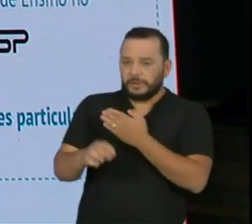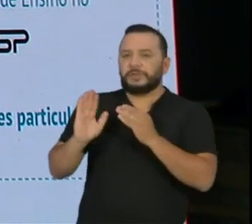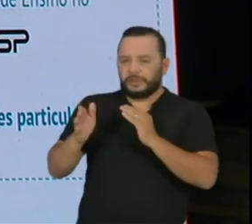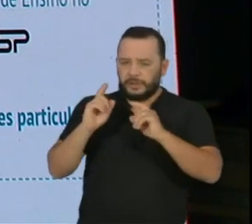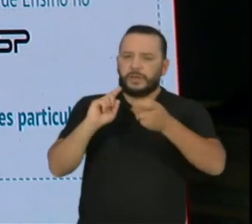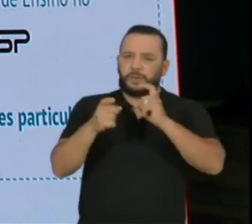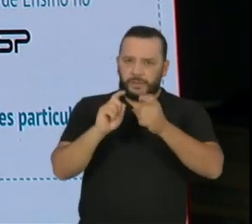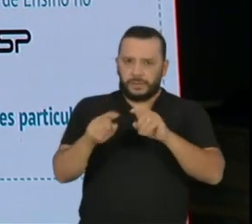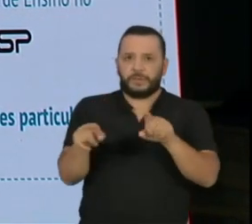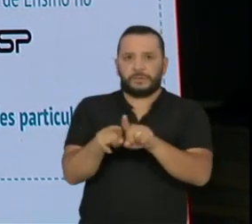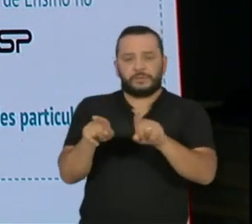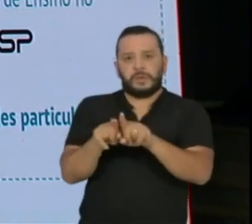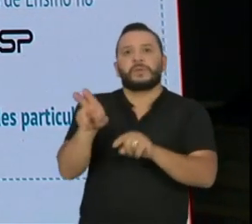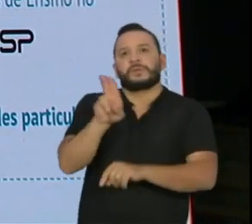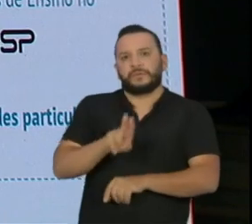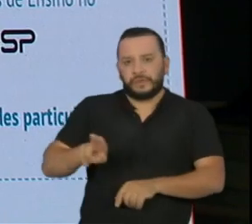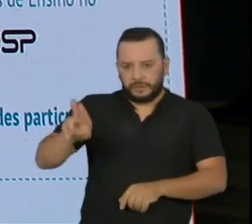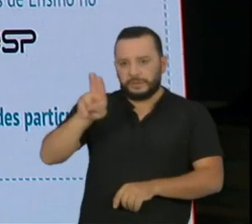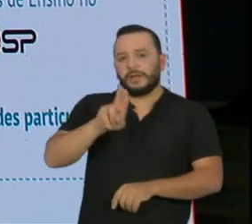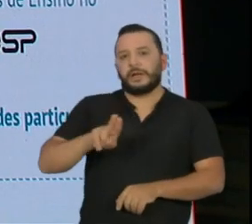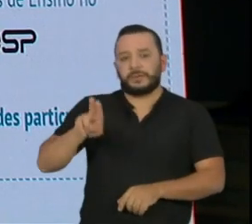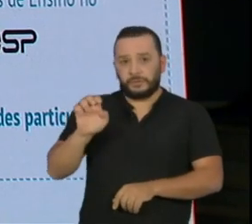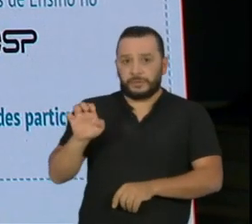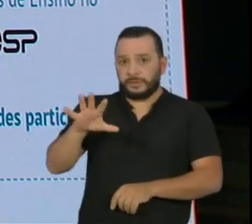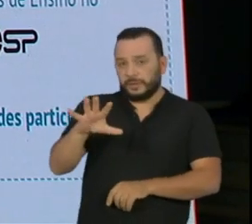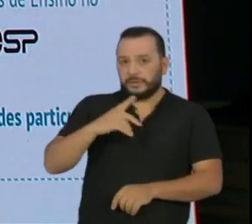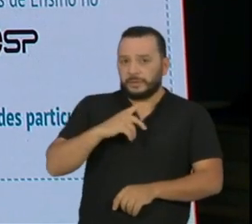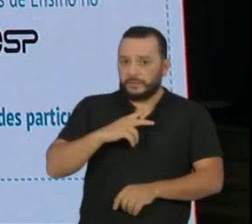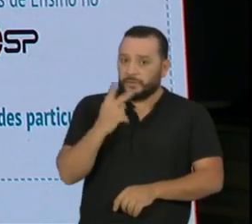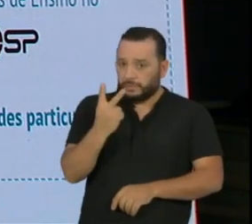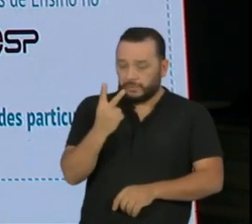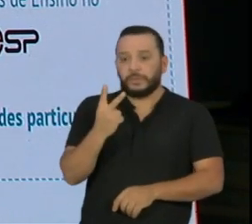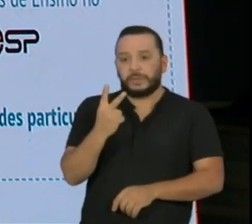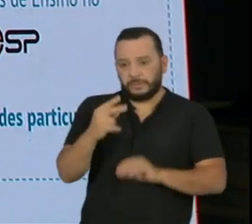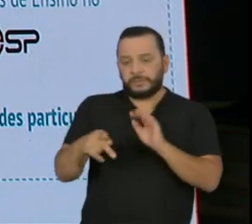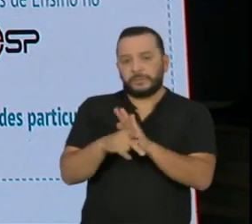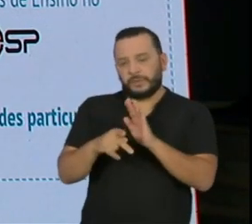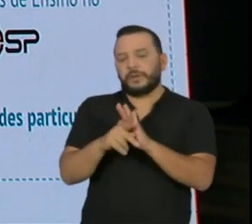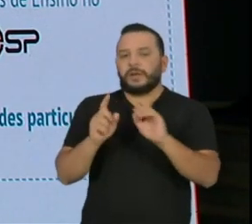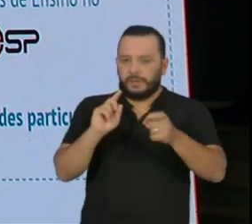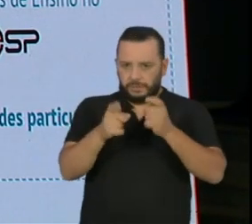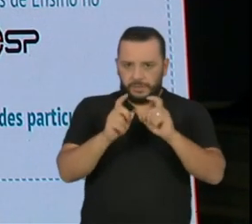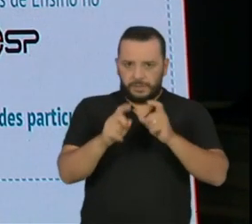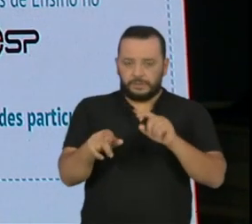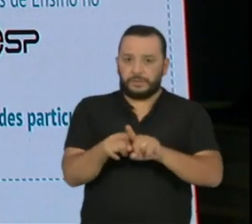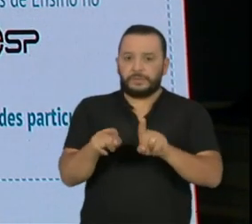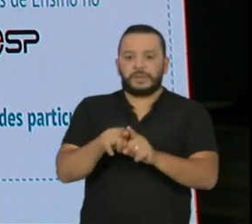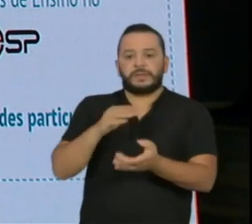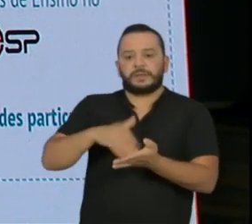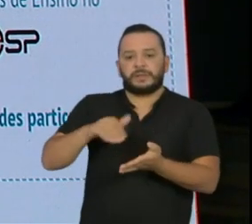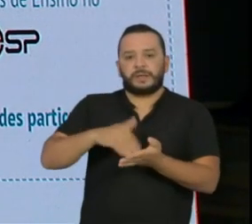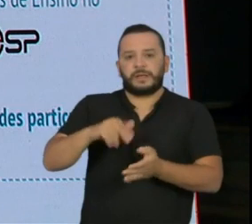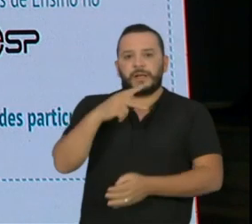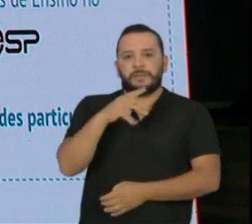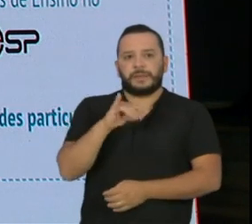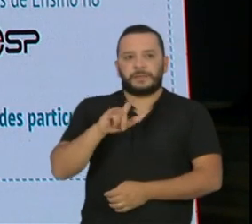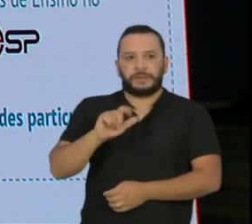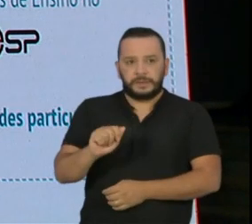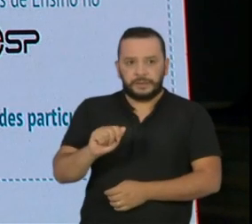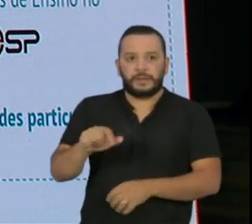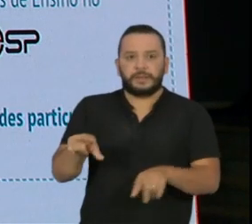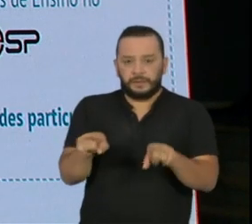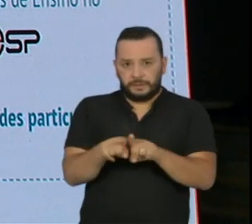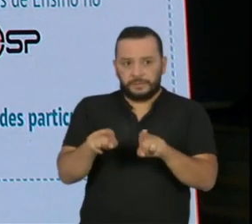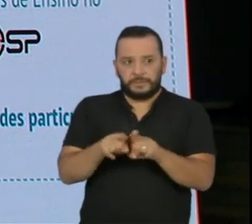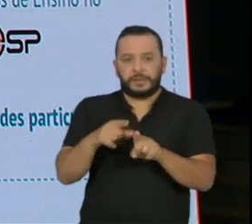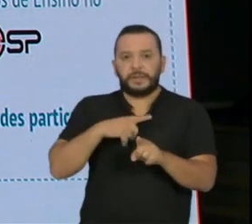eles, com as universidades estaduais, tivemos já 2 reuniões, inclusive com a participação da secretária Patrícia Ellen, em uma delas,